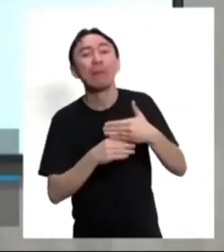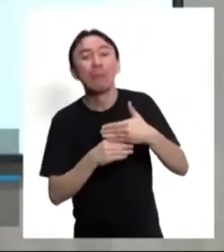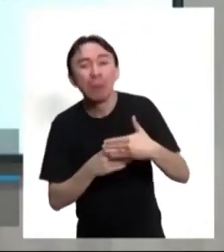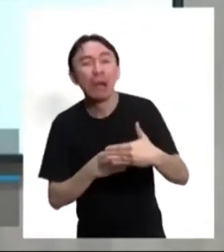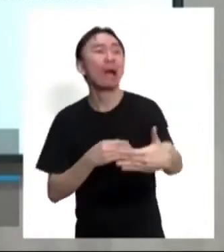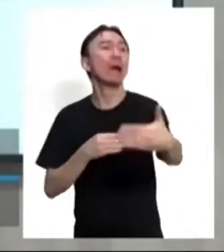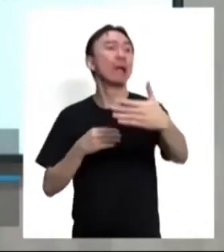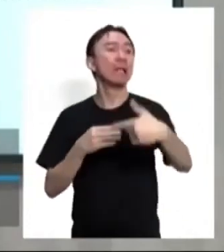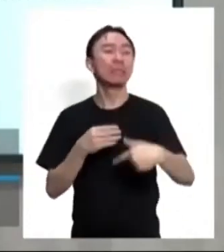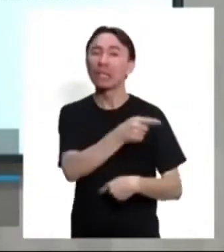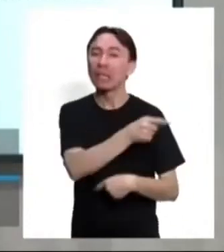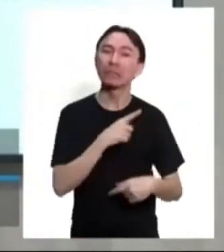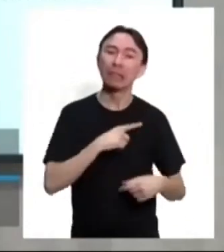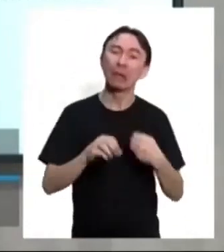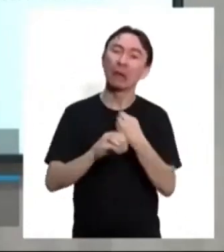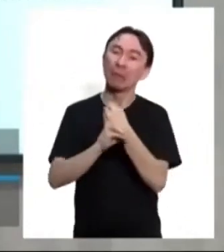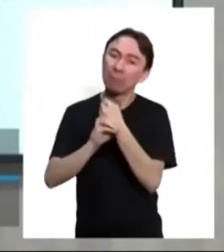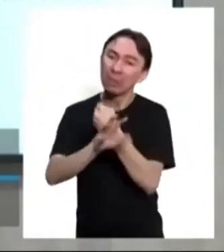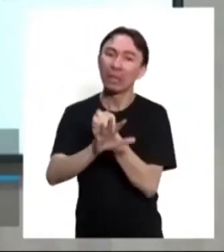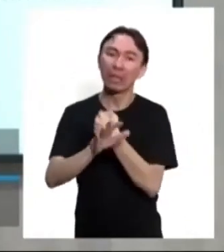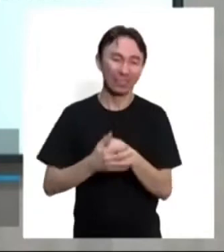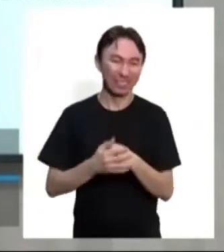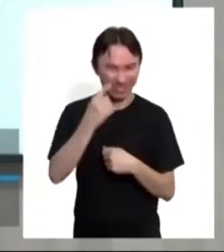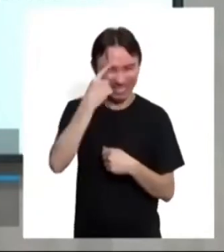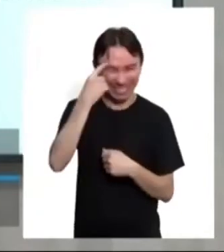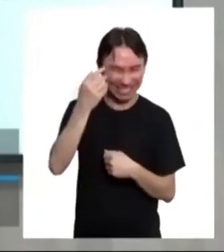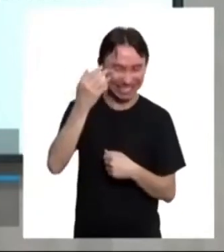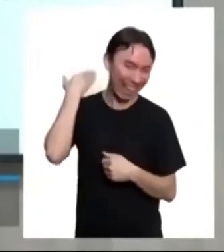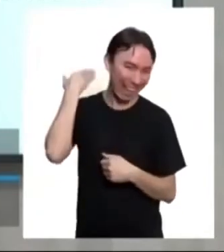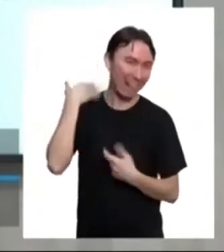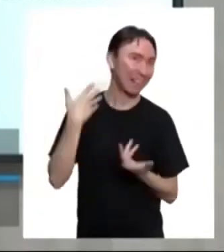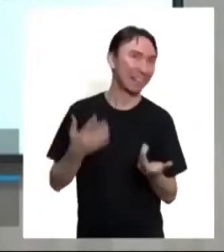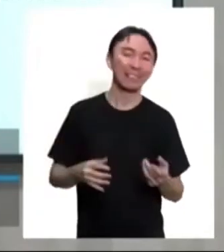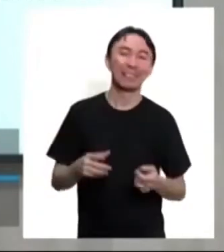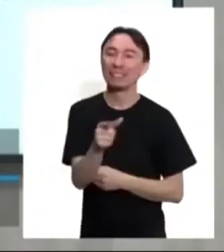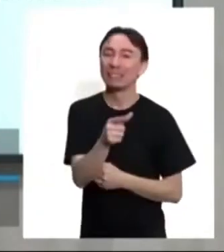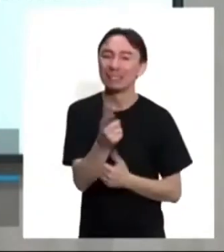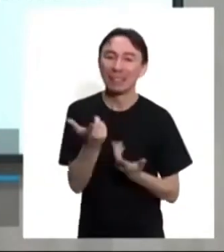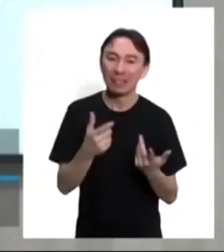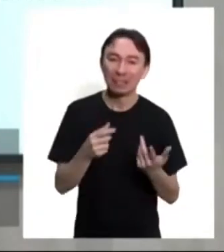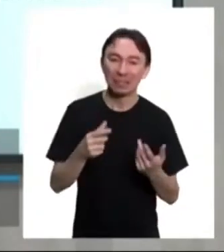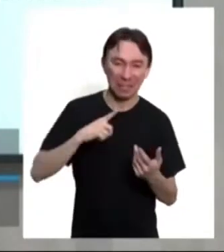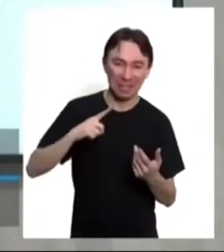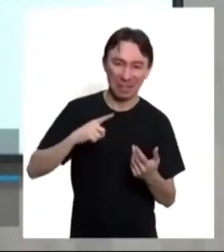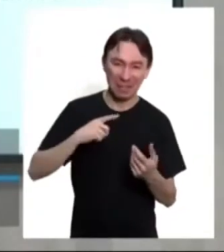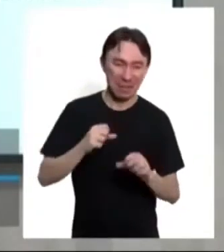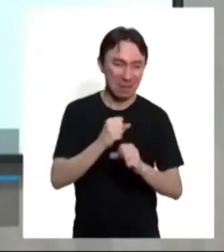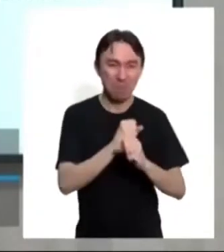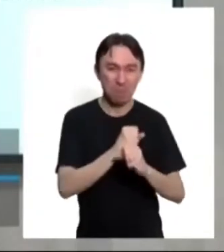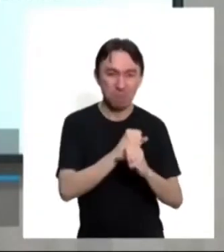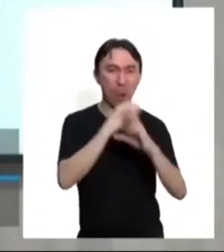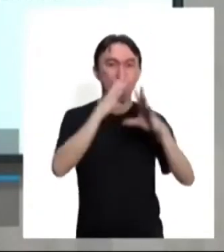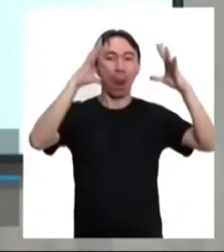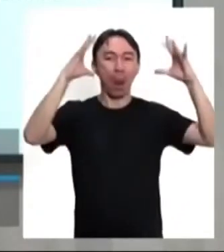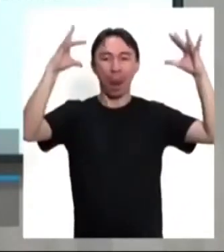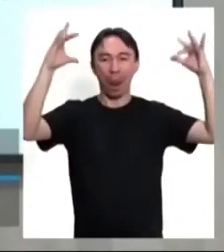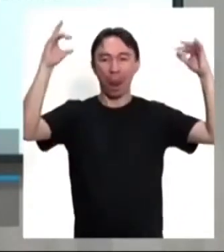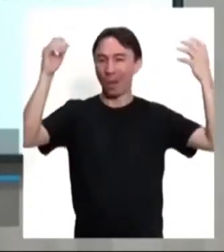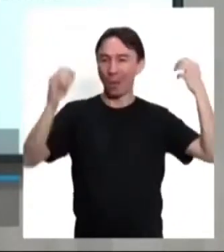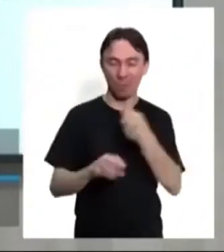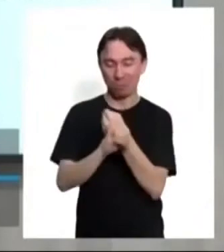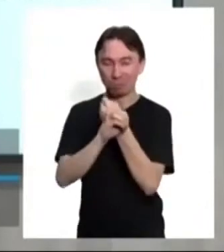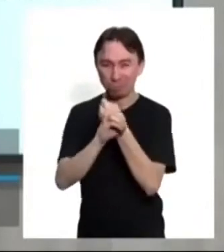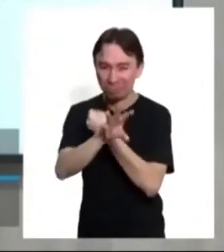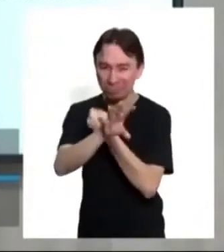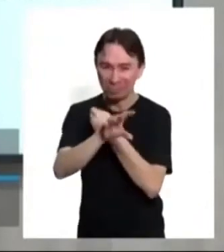Fukushima, né, que teve acidentes radioativos, será depois de quanto tempo eu ainda vou ter